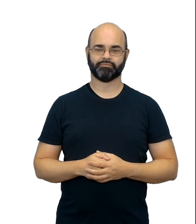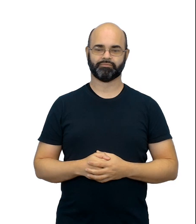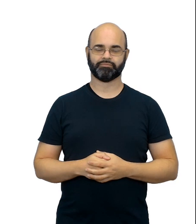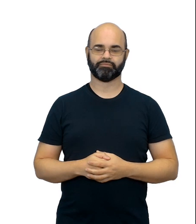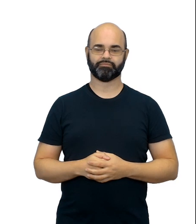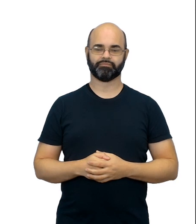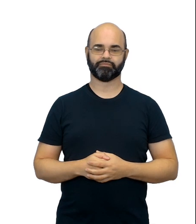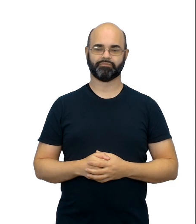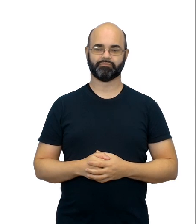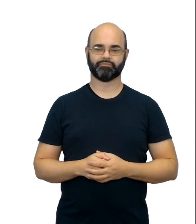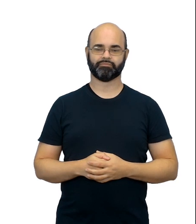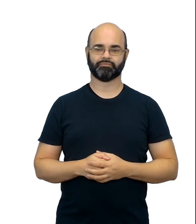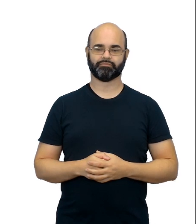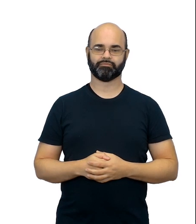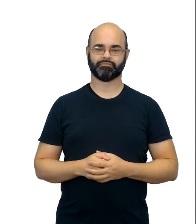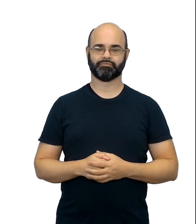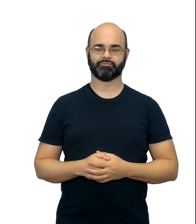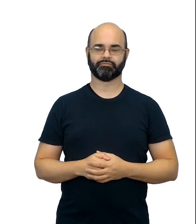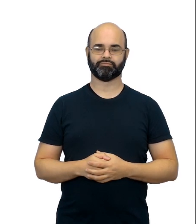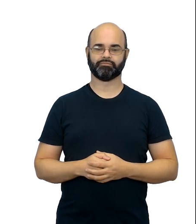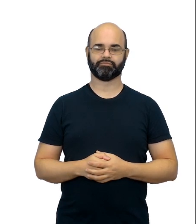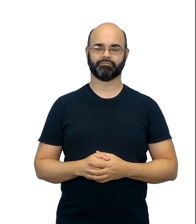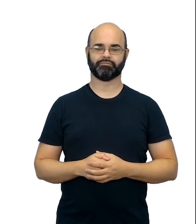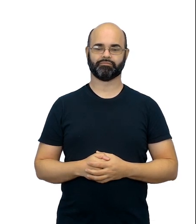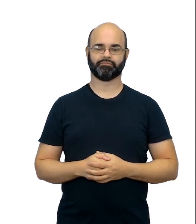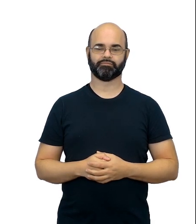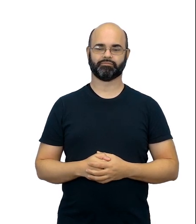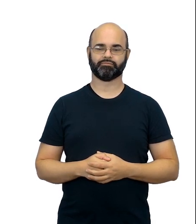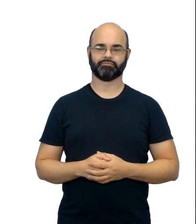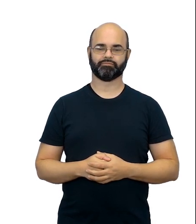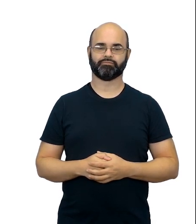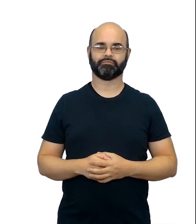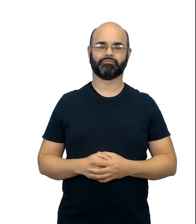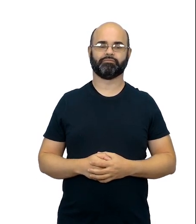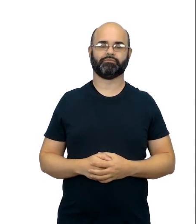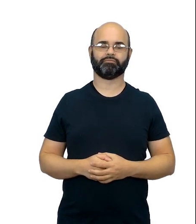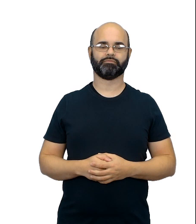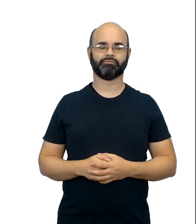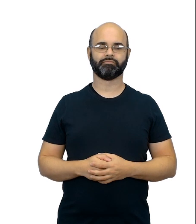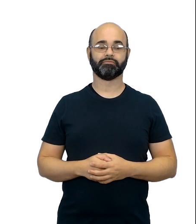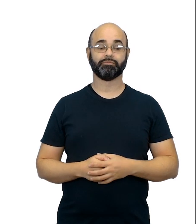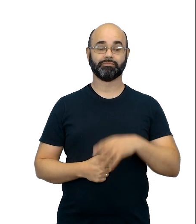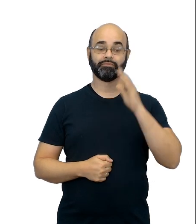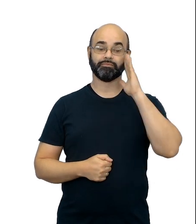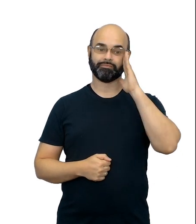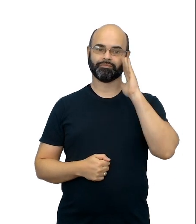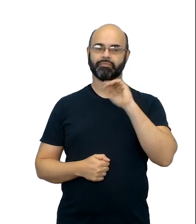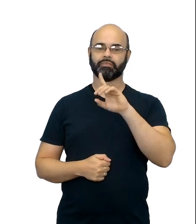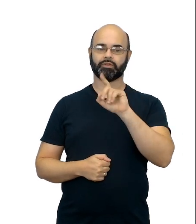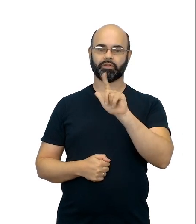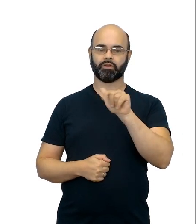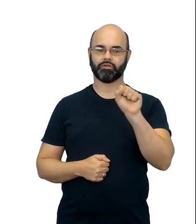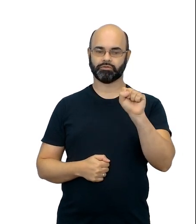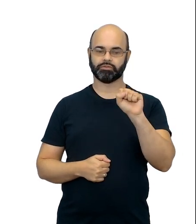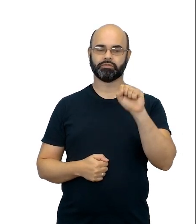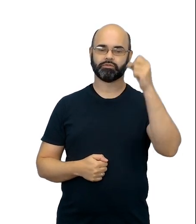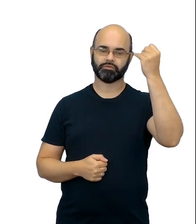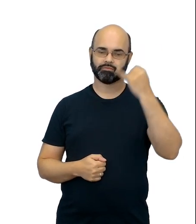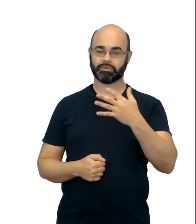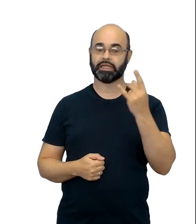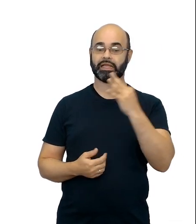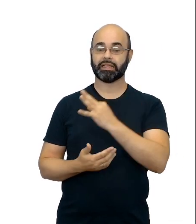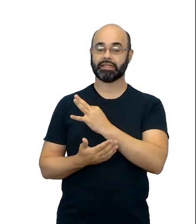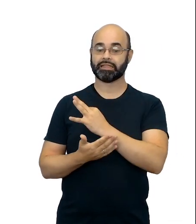pensar que os gêneros, eles são agrupados, né? Segundo Dawes e Snelly, eles dizem que os textos,